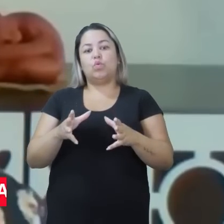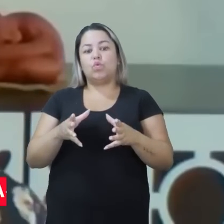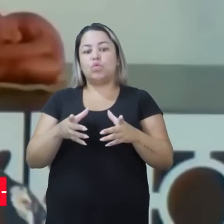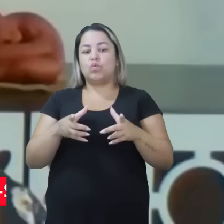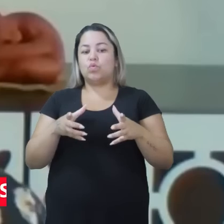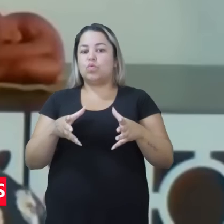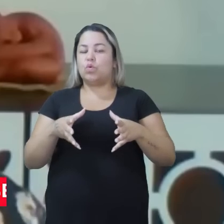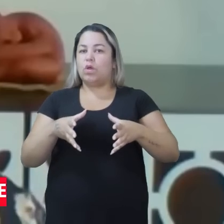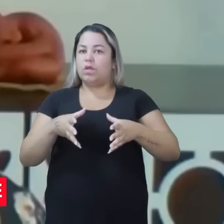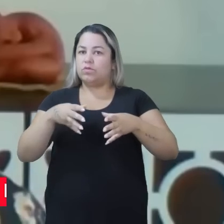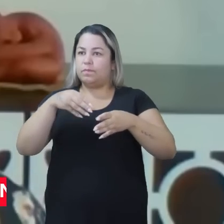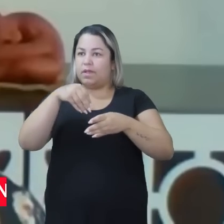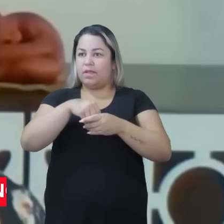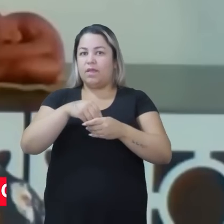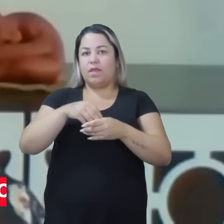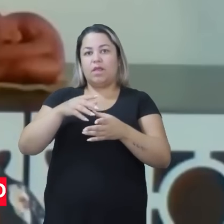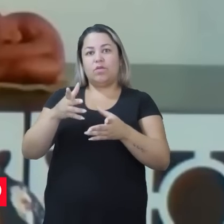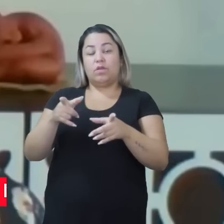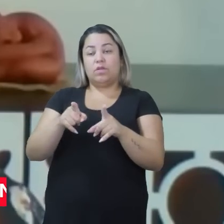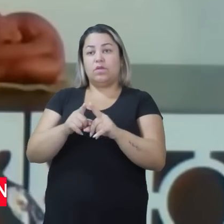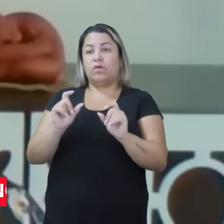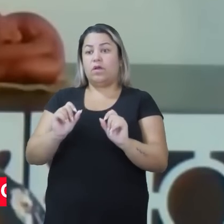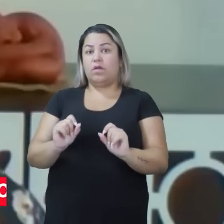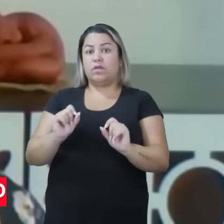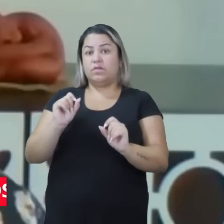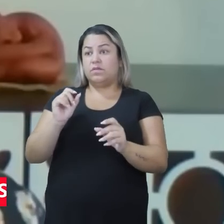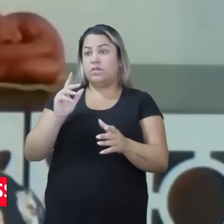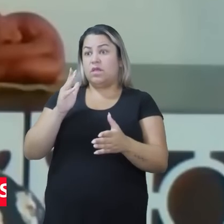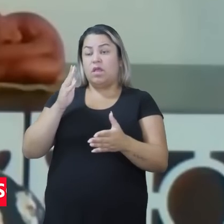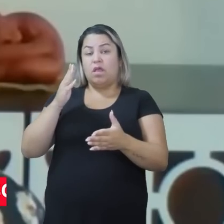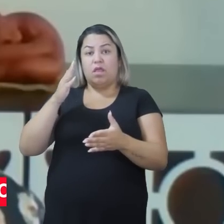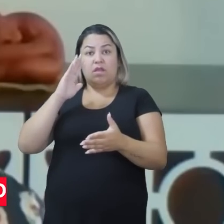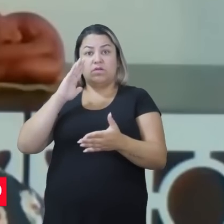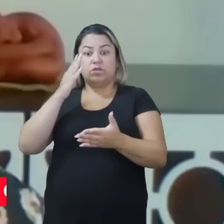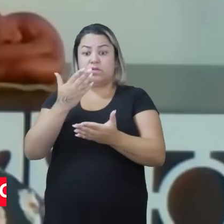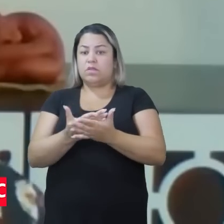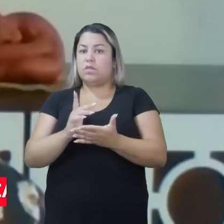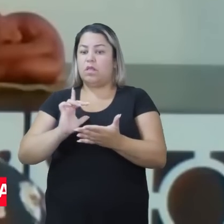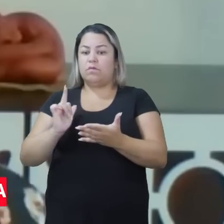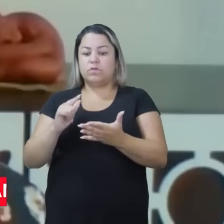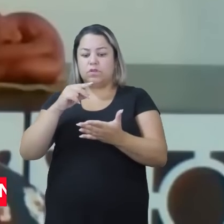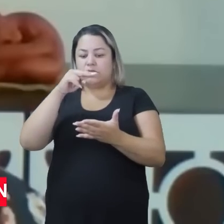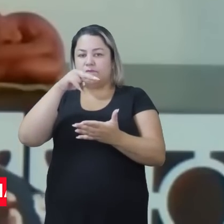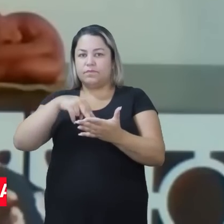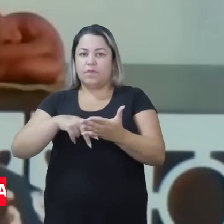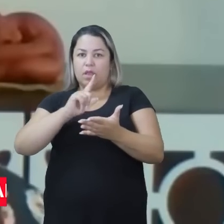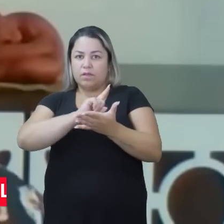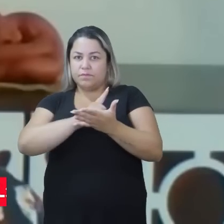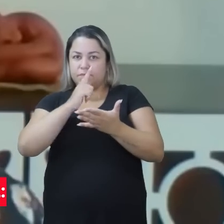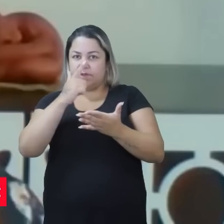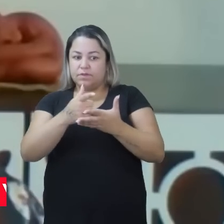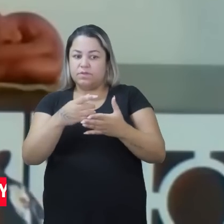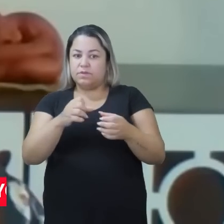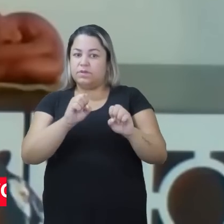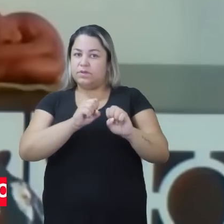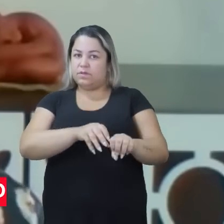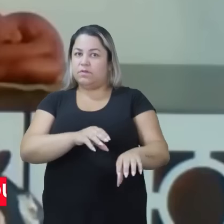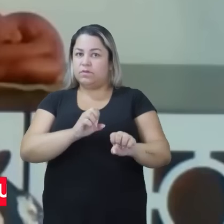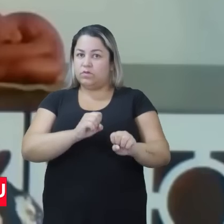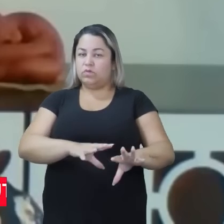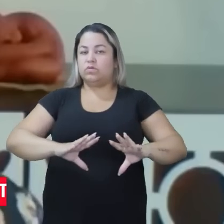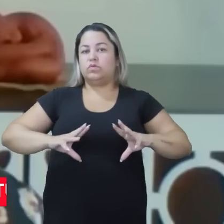uma bolha fanatizada, que não lê nenhum jornal, porque ensinaram a eles que todos